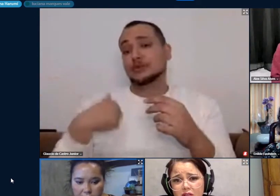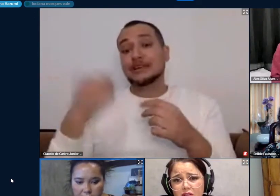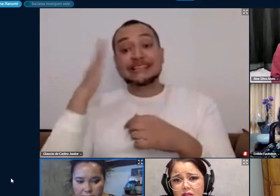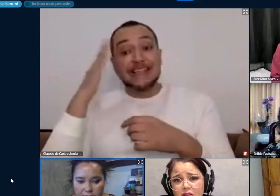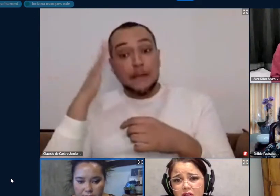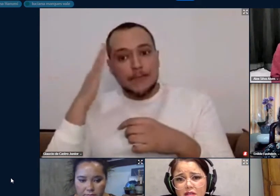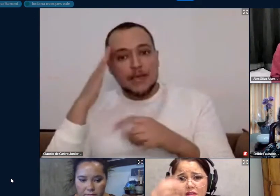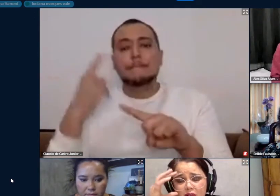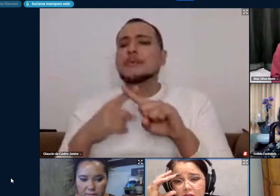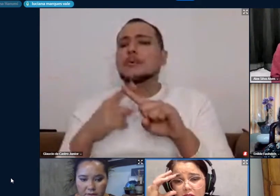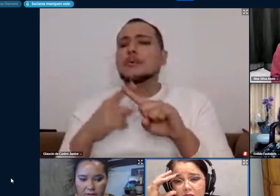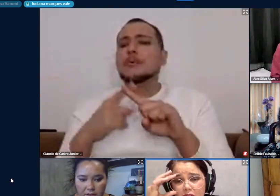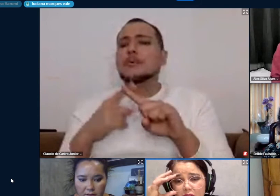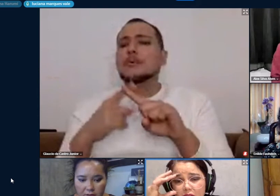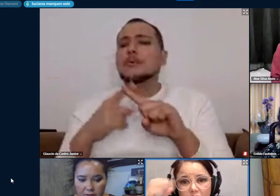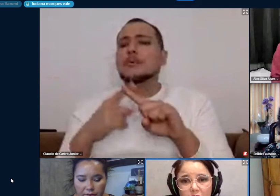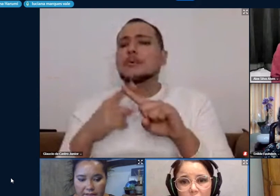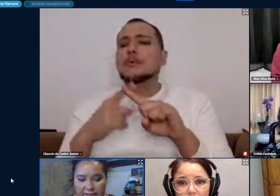informática.